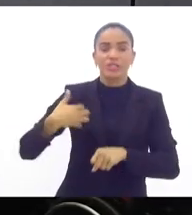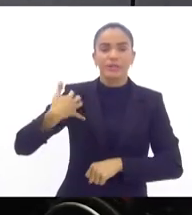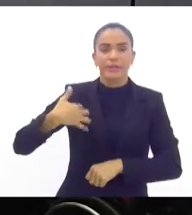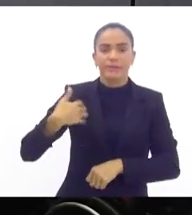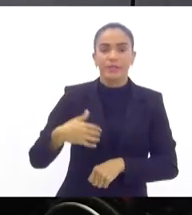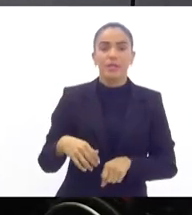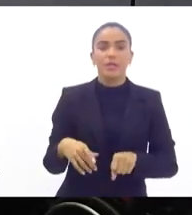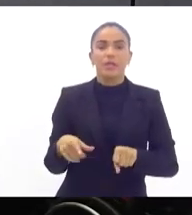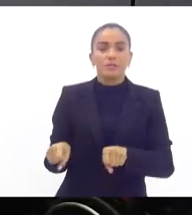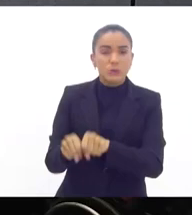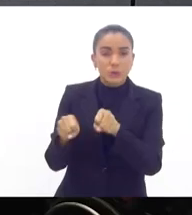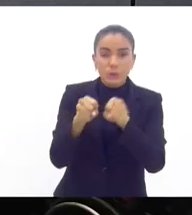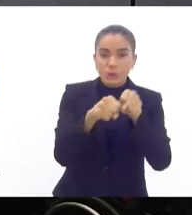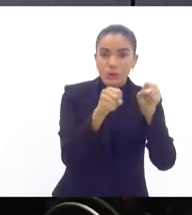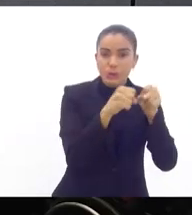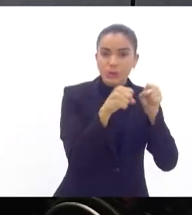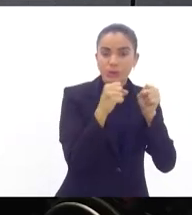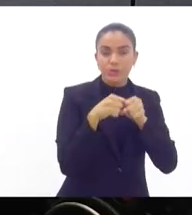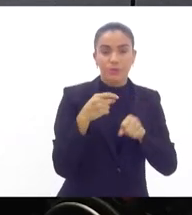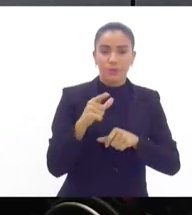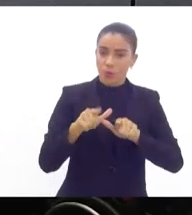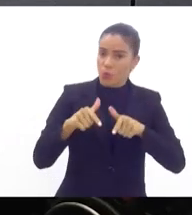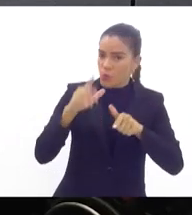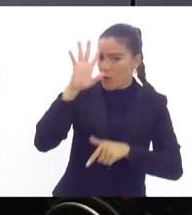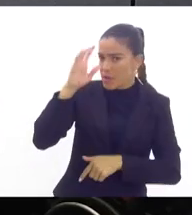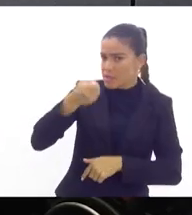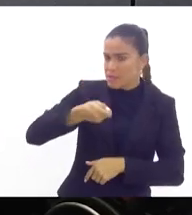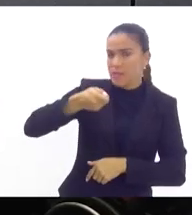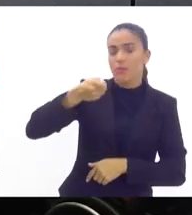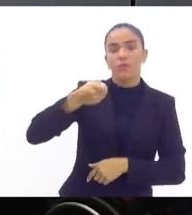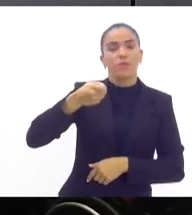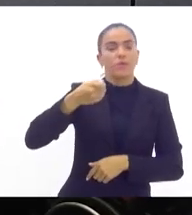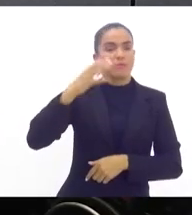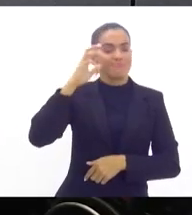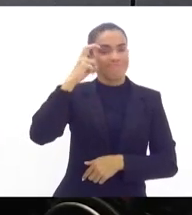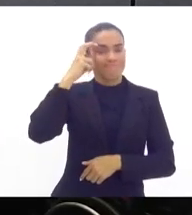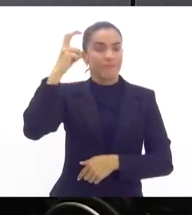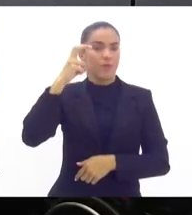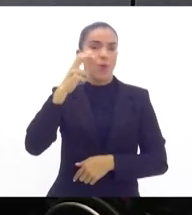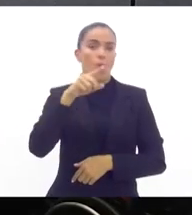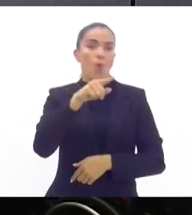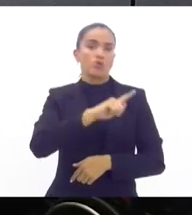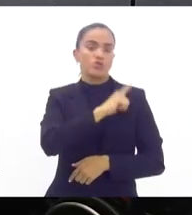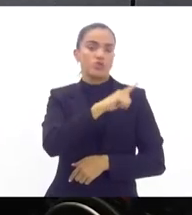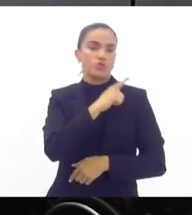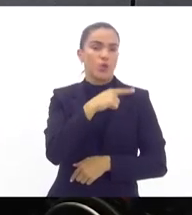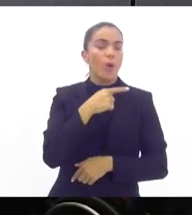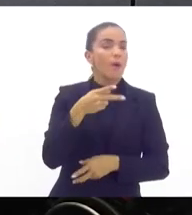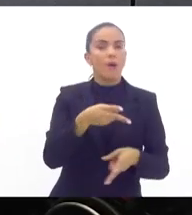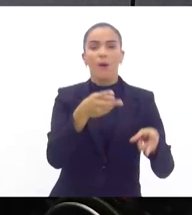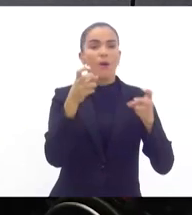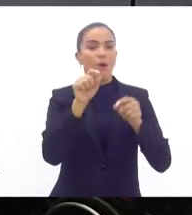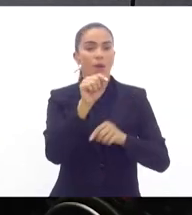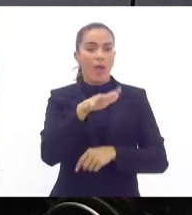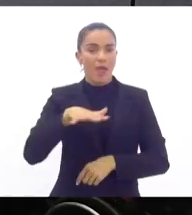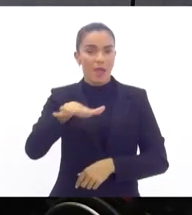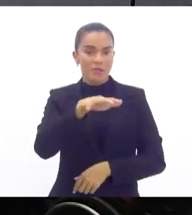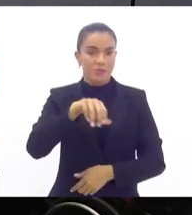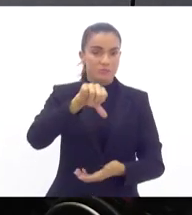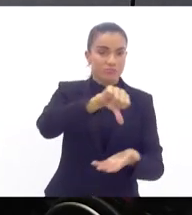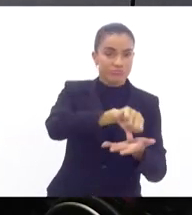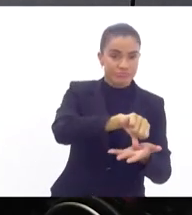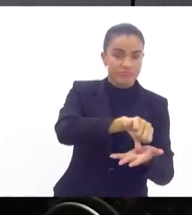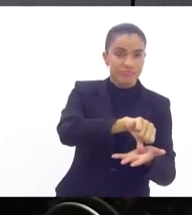ocorre que numa decisão inteligente os gestores lá enxergaram o seguinte a região metropolitana